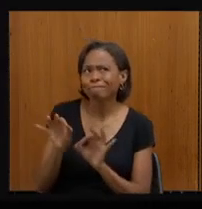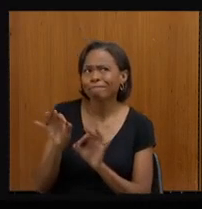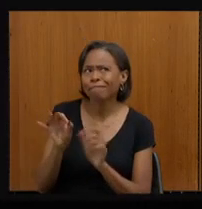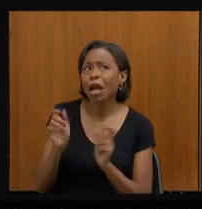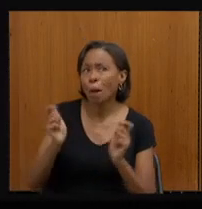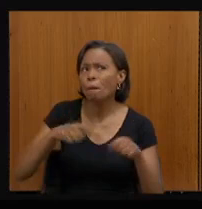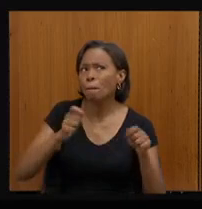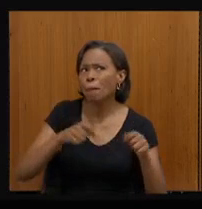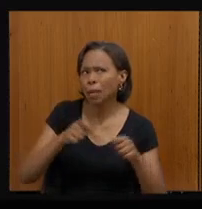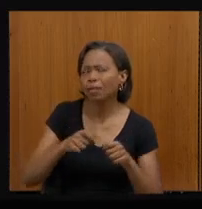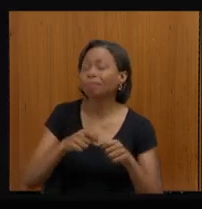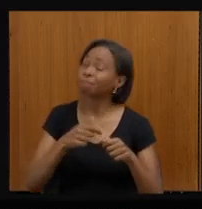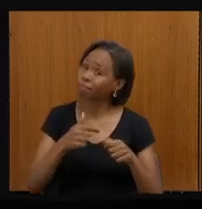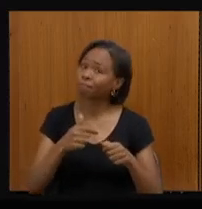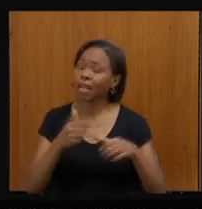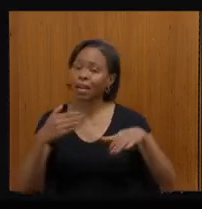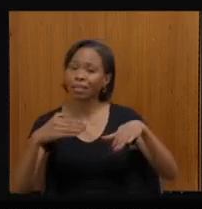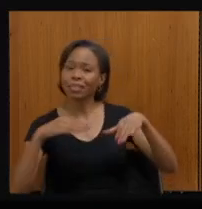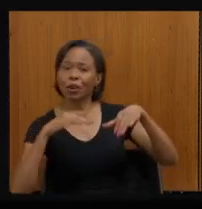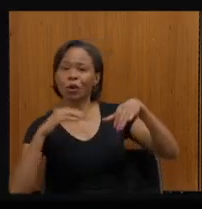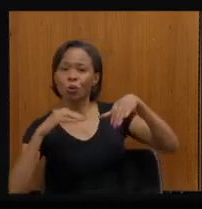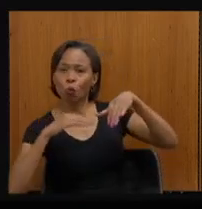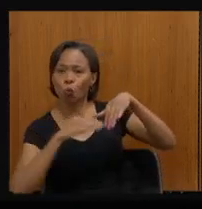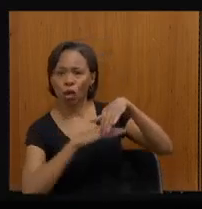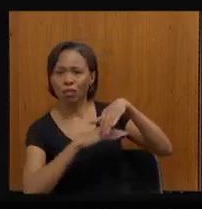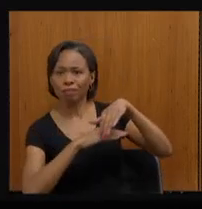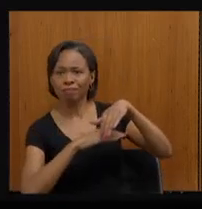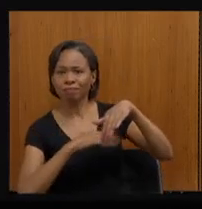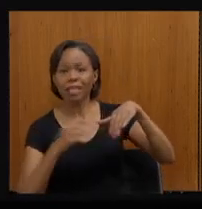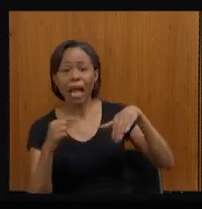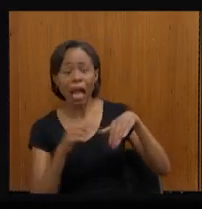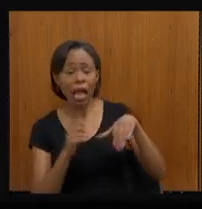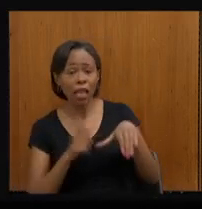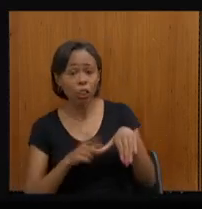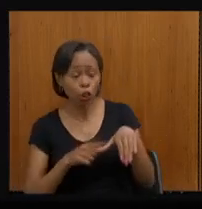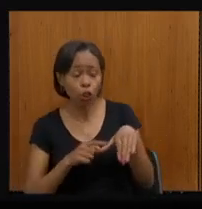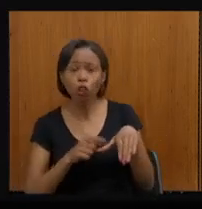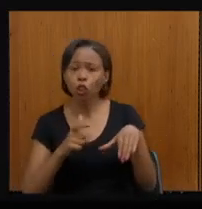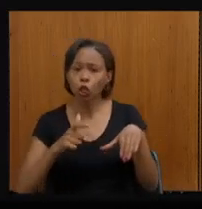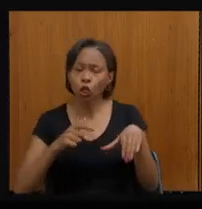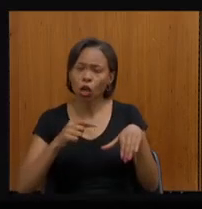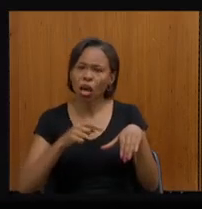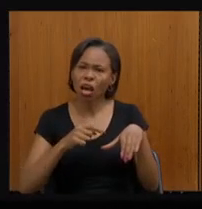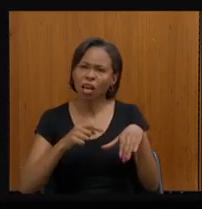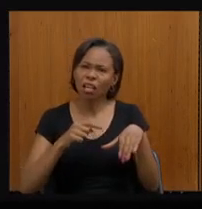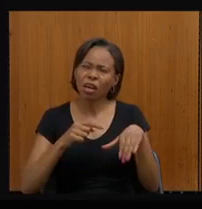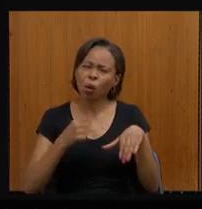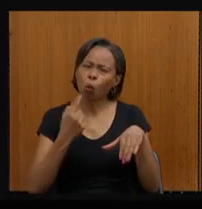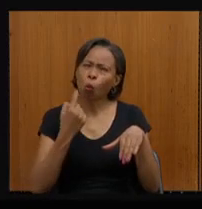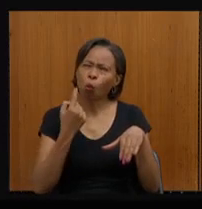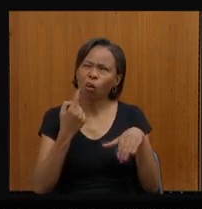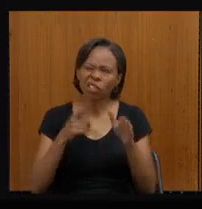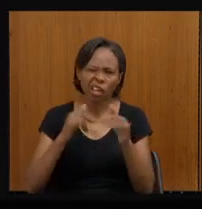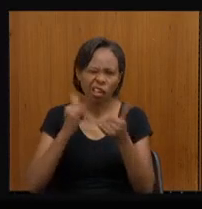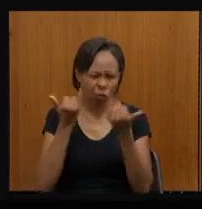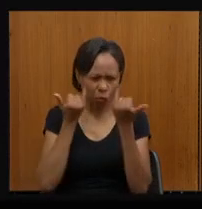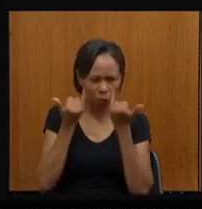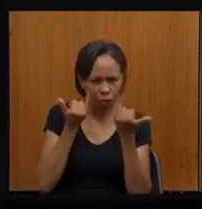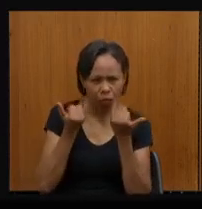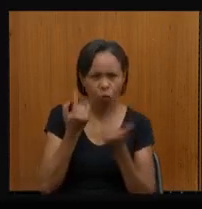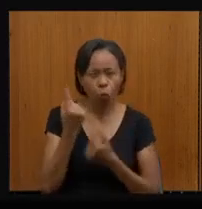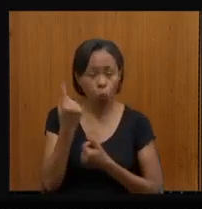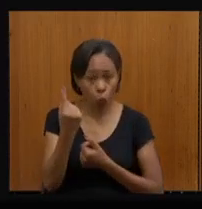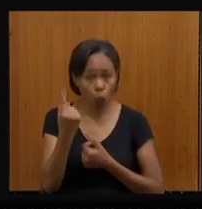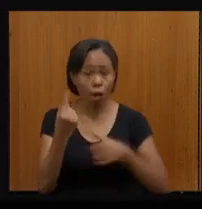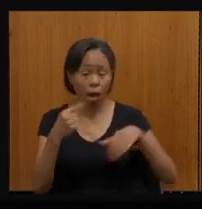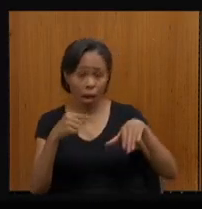E aí leva o caderno hoje eu e aqui mais uma caverna que está sendo que vai